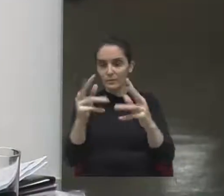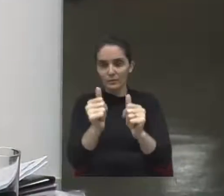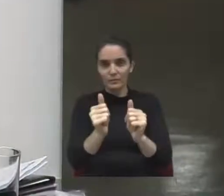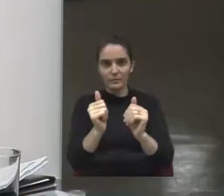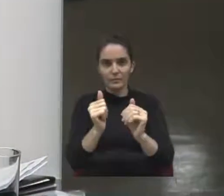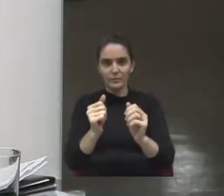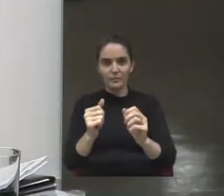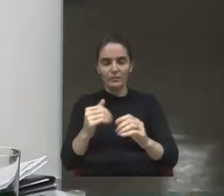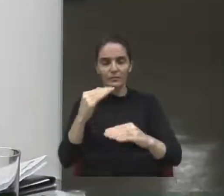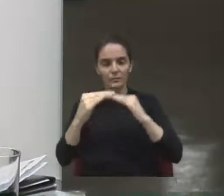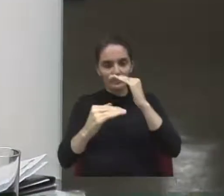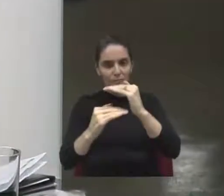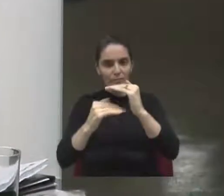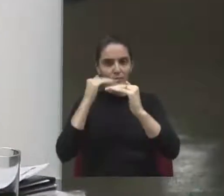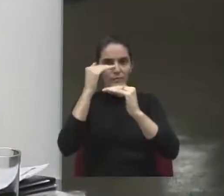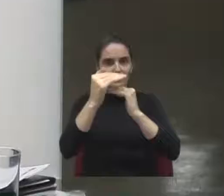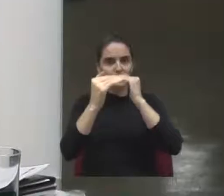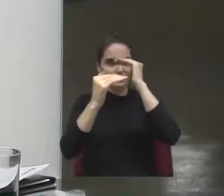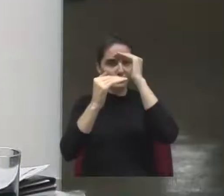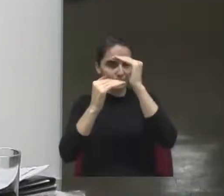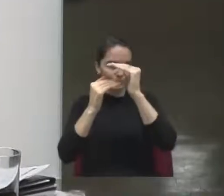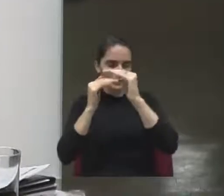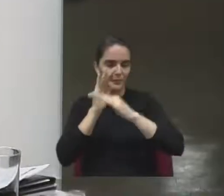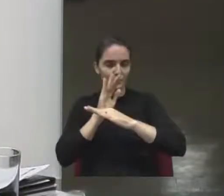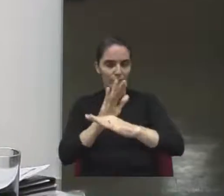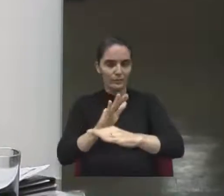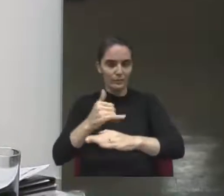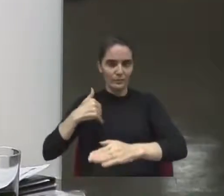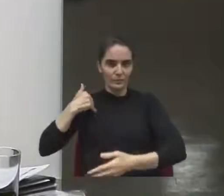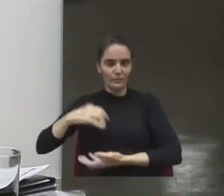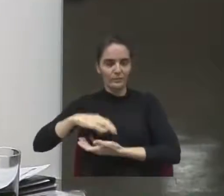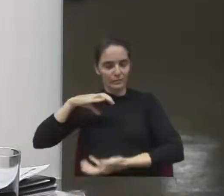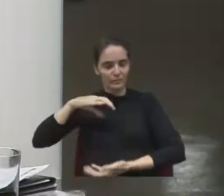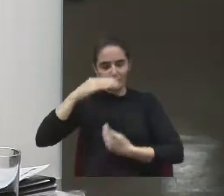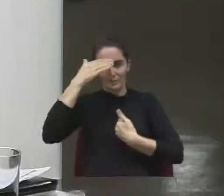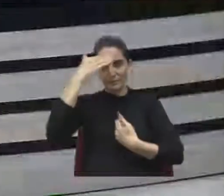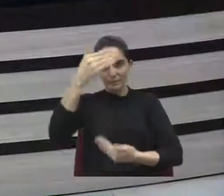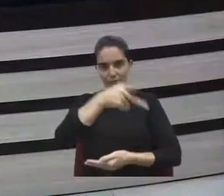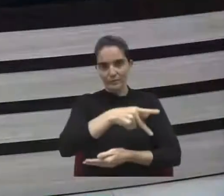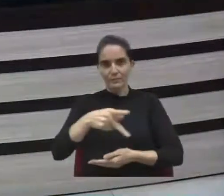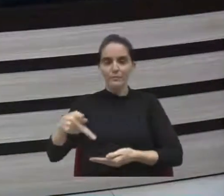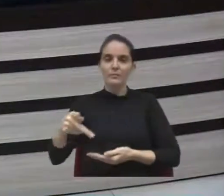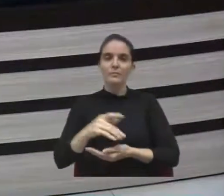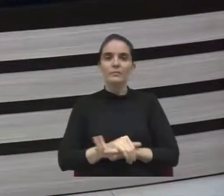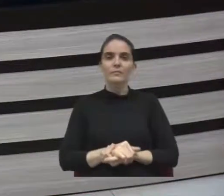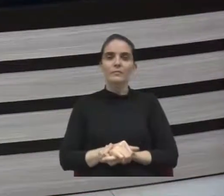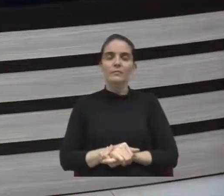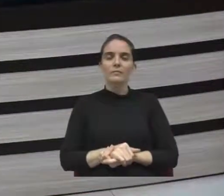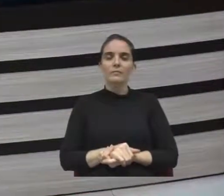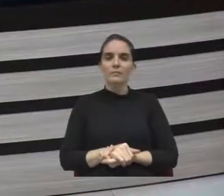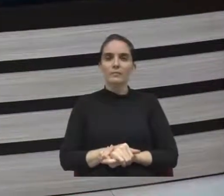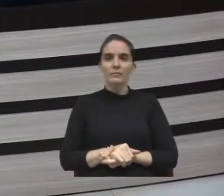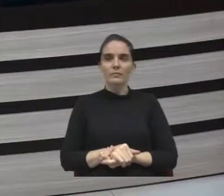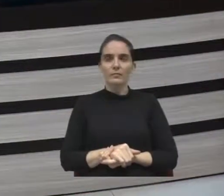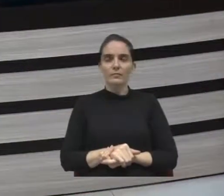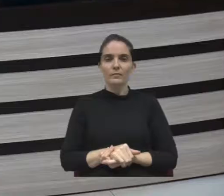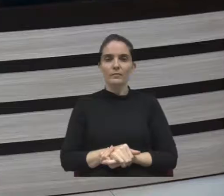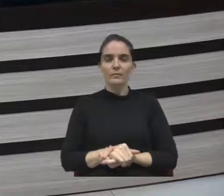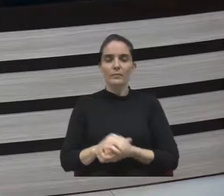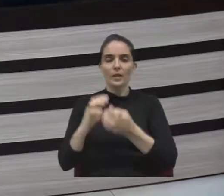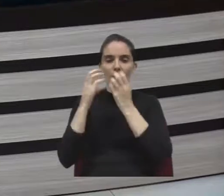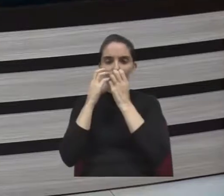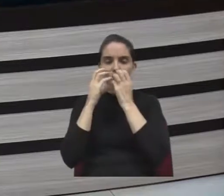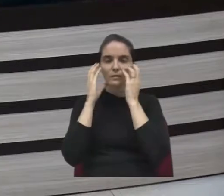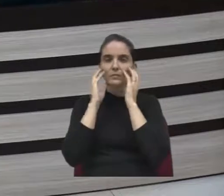tantas pessoas que trabalham em prol do idoso. Muito obrigado, senhor presidente. Gostaria. Para discutir o projeto, vereador Mir do